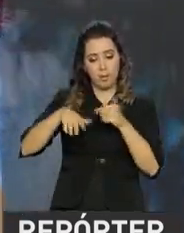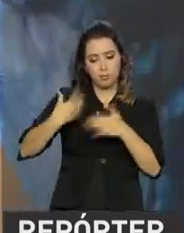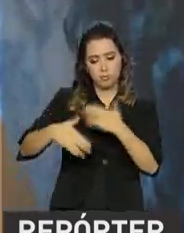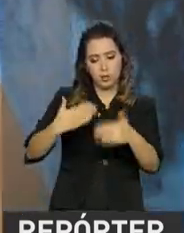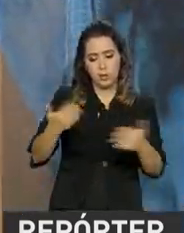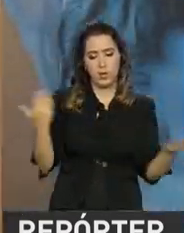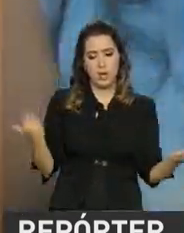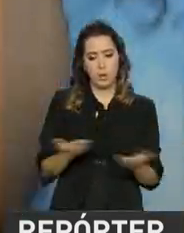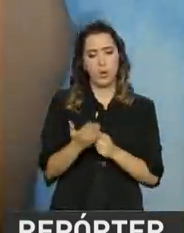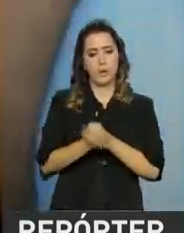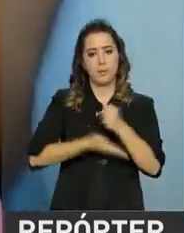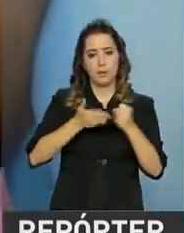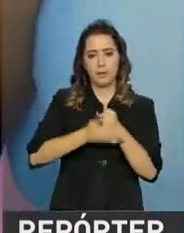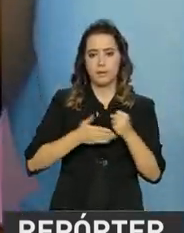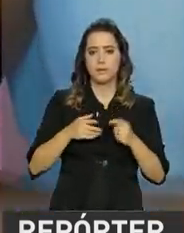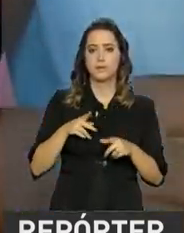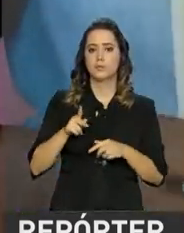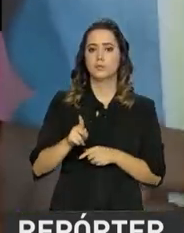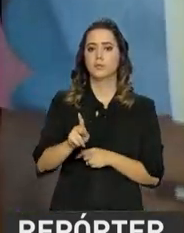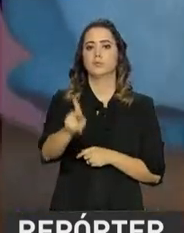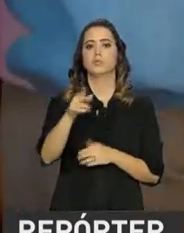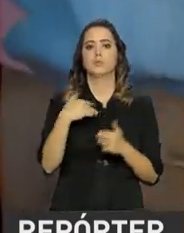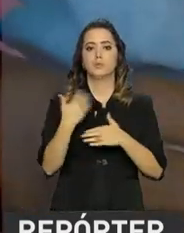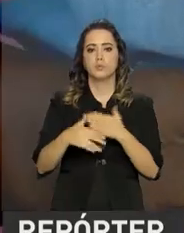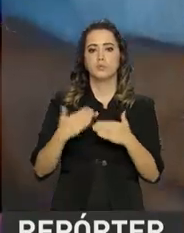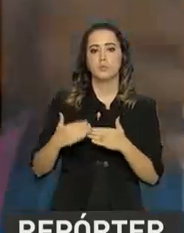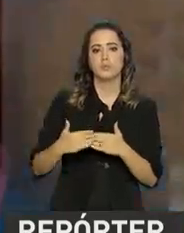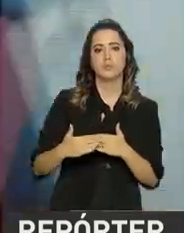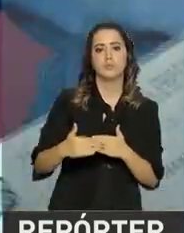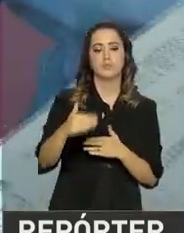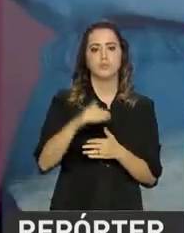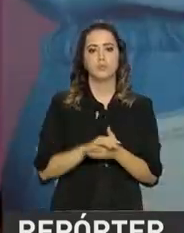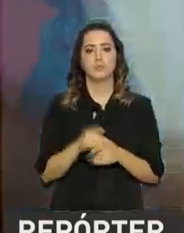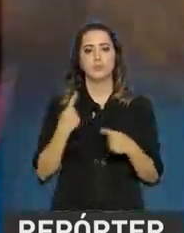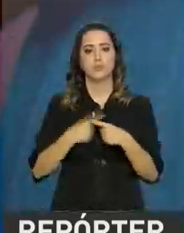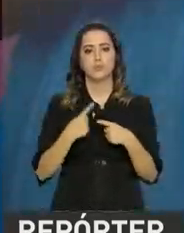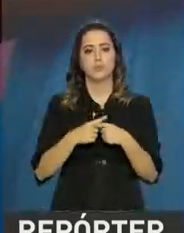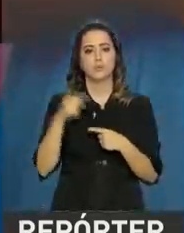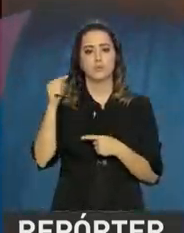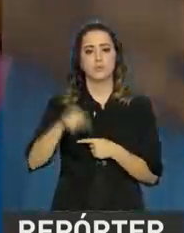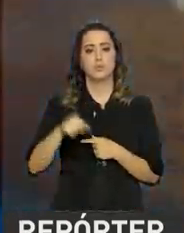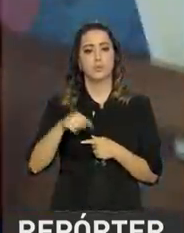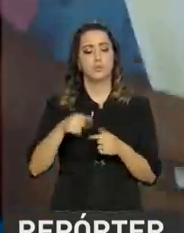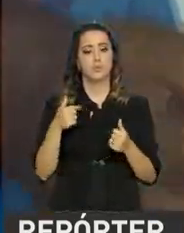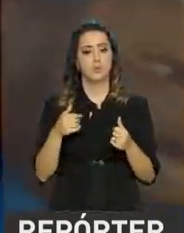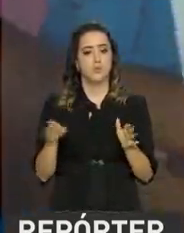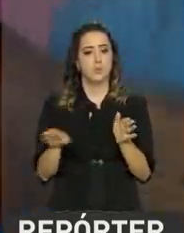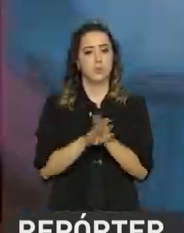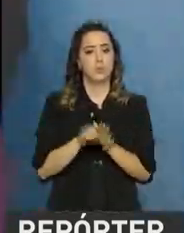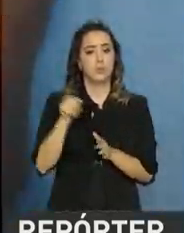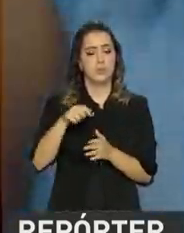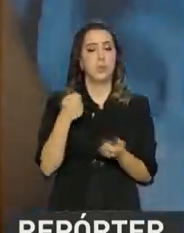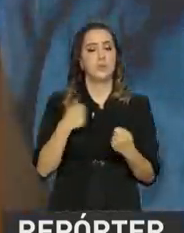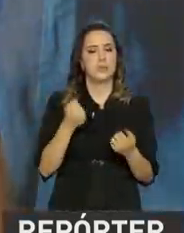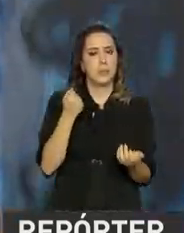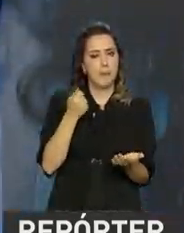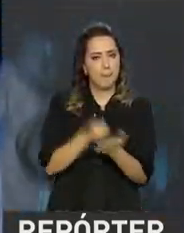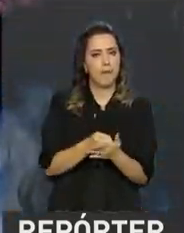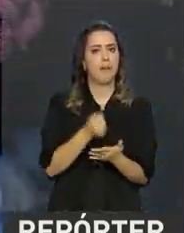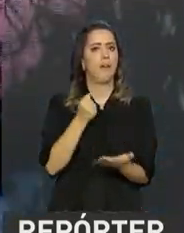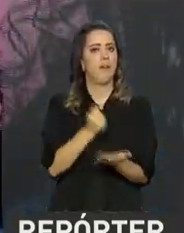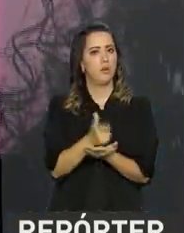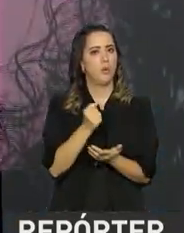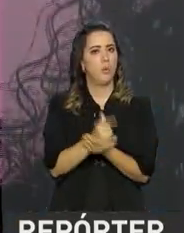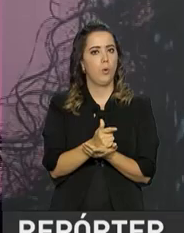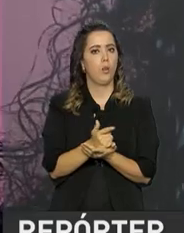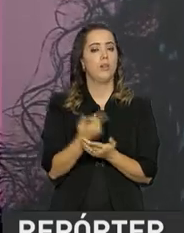está tendo um alicerce para batalhar mais. Devido aqui, porque eu cheguei aqui e tive que pagar aluguel, eles não